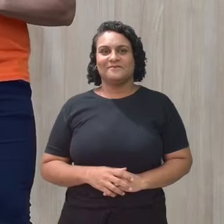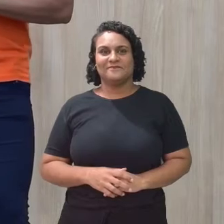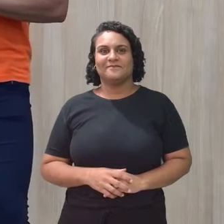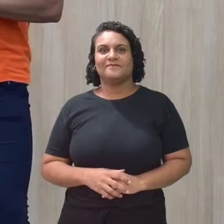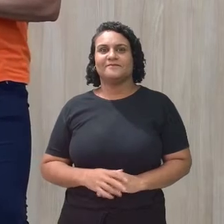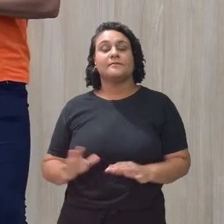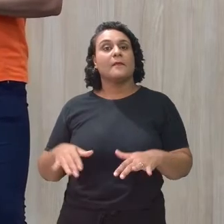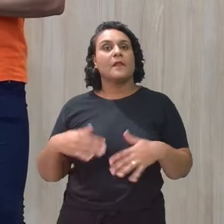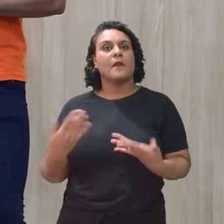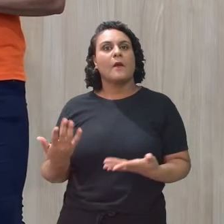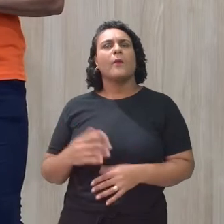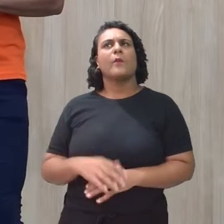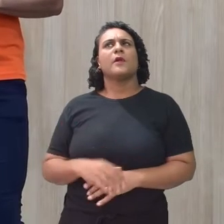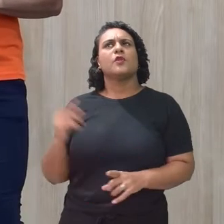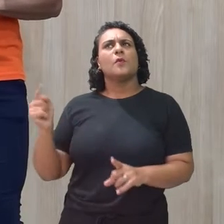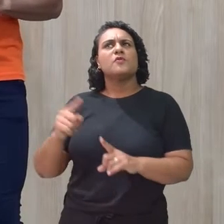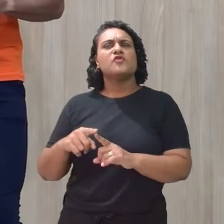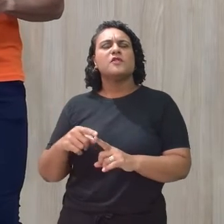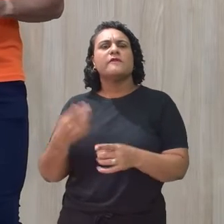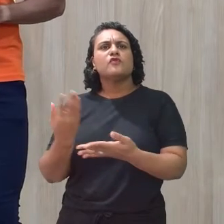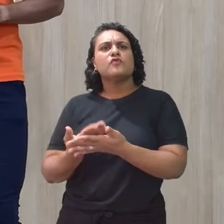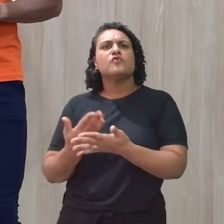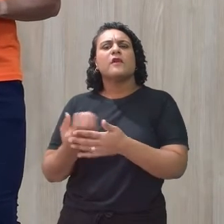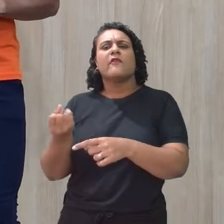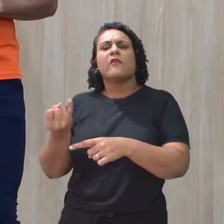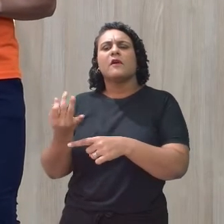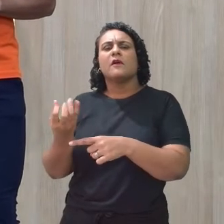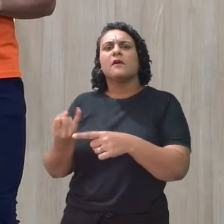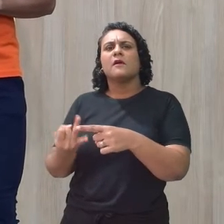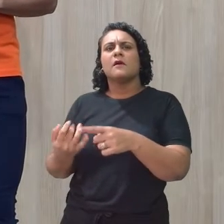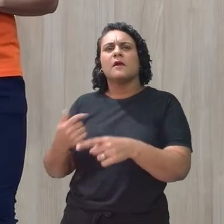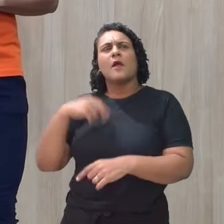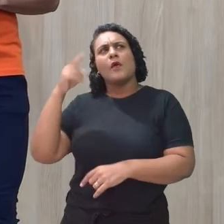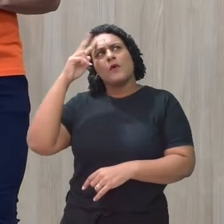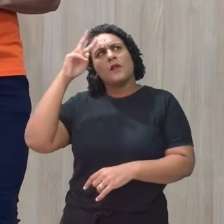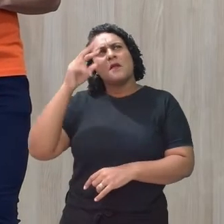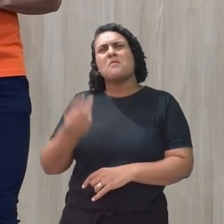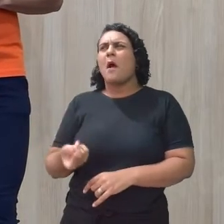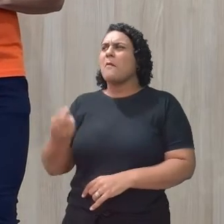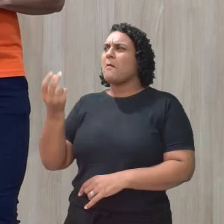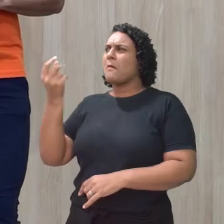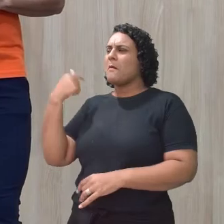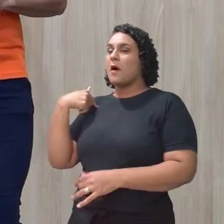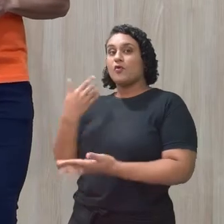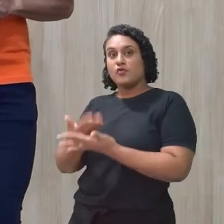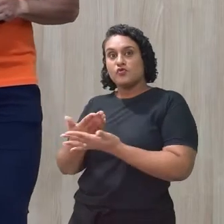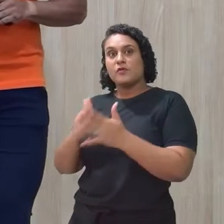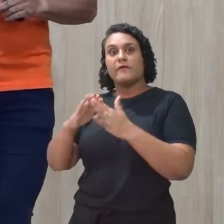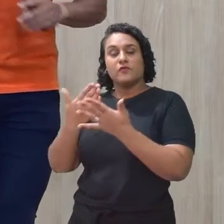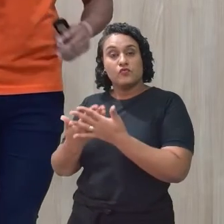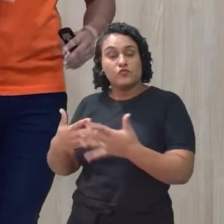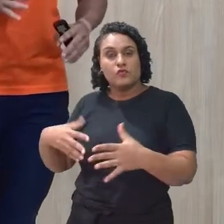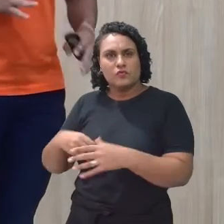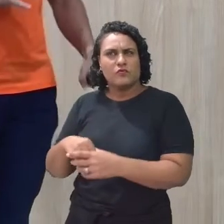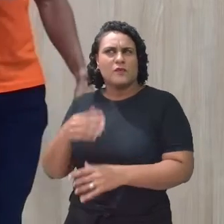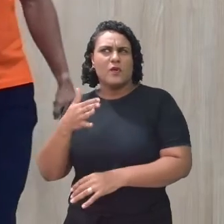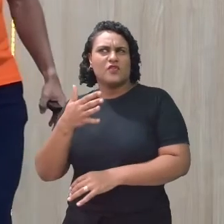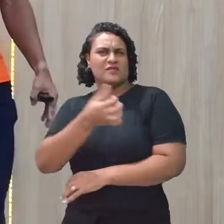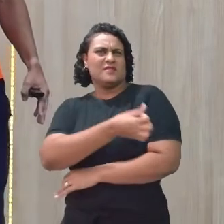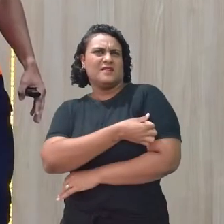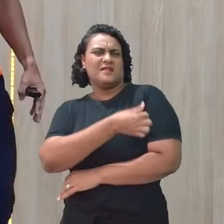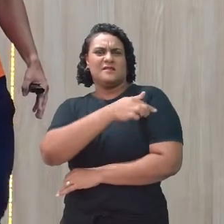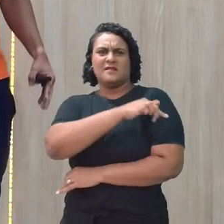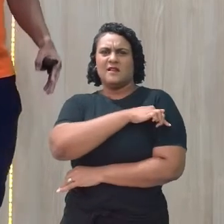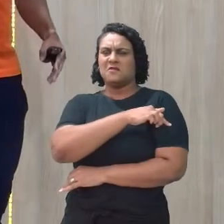Quando a gente pega essa ideia de fração, por exemplo, eu lembro muito da minha época de escola, né? Eu era 6º, 7º ano